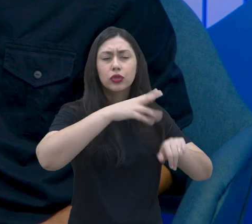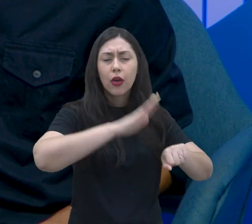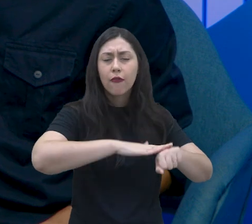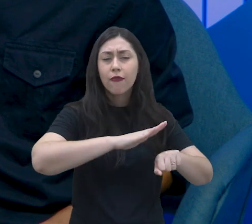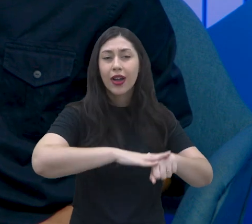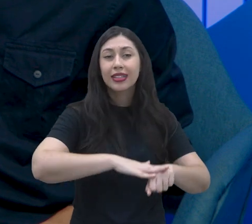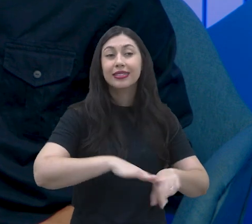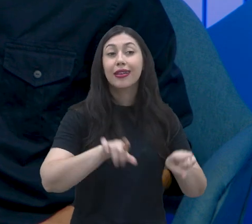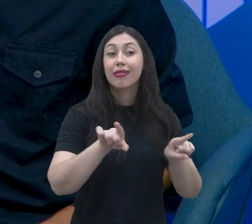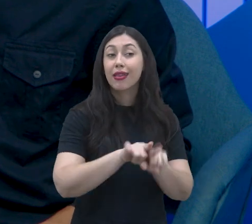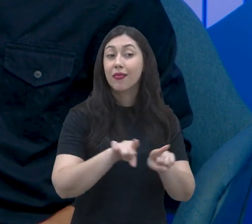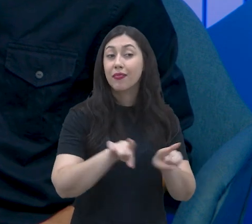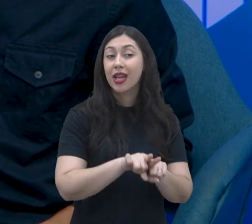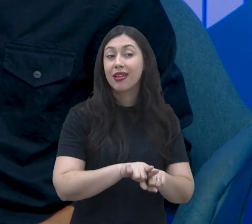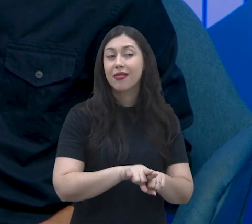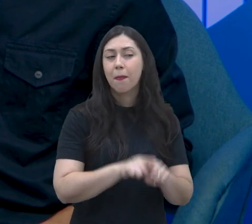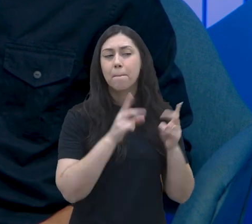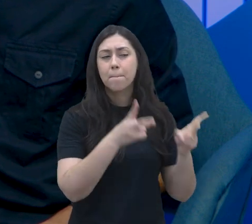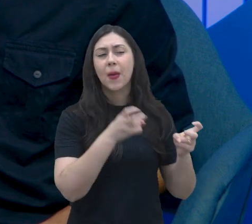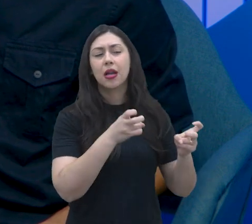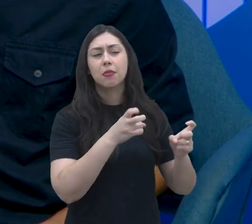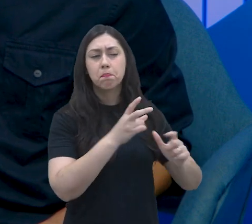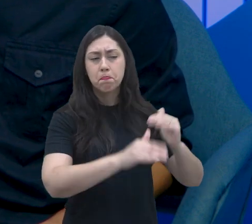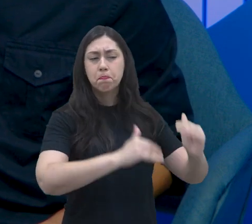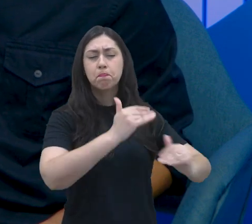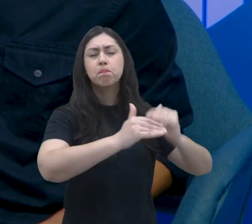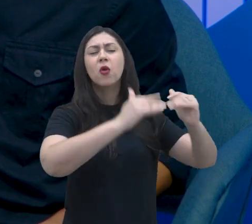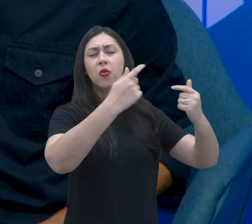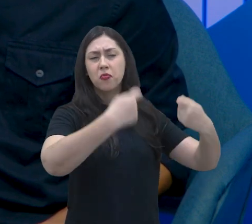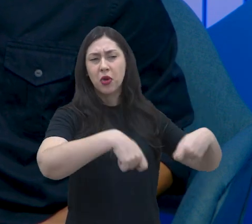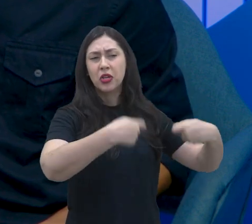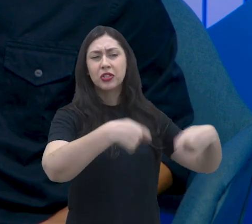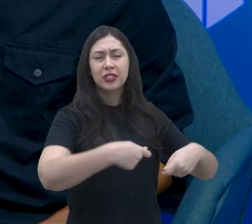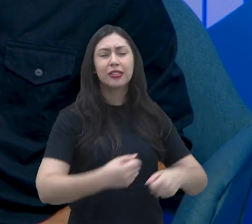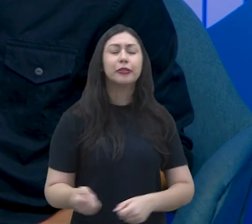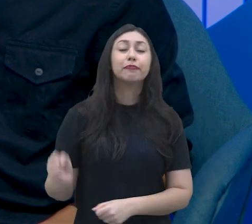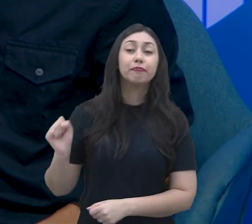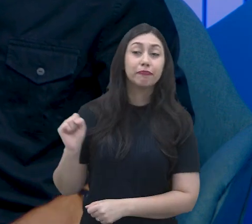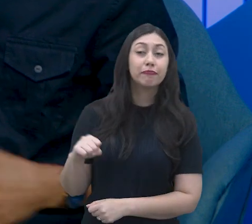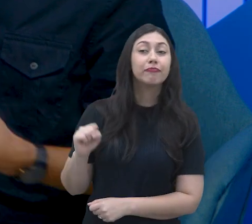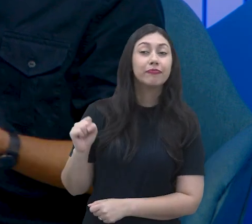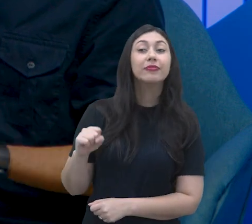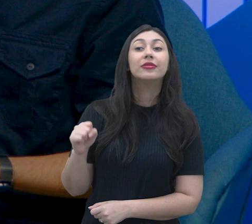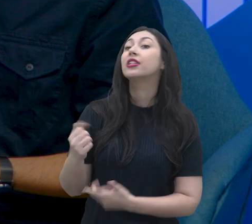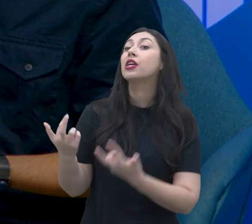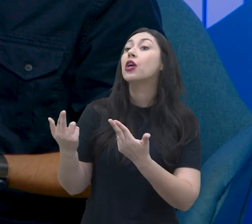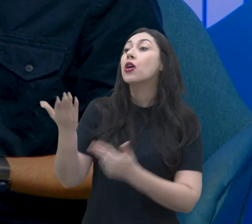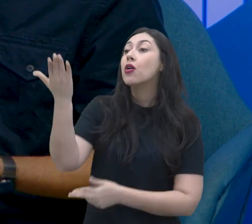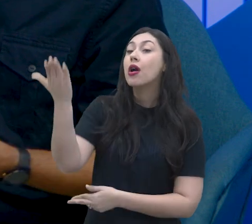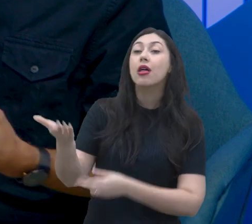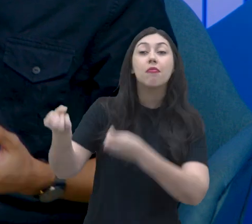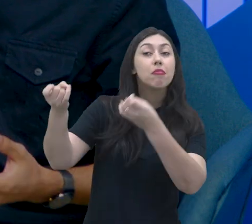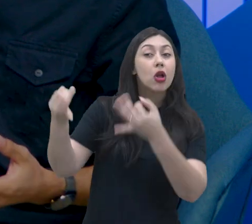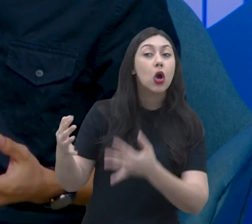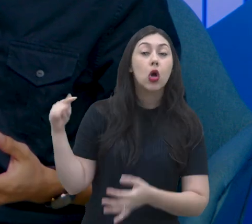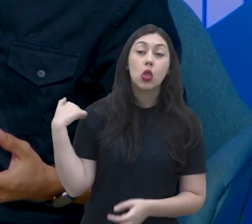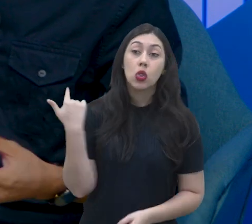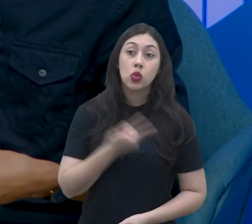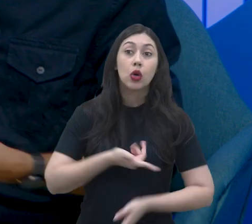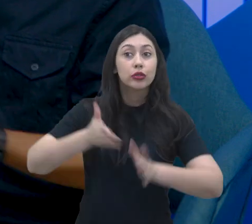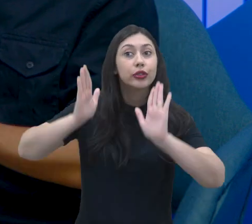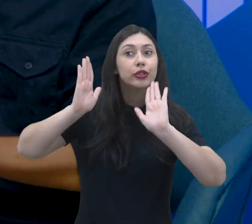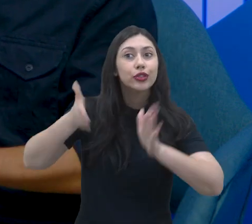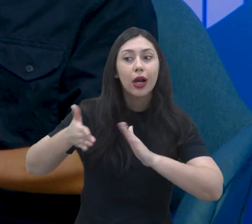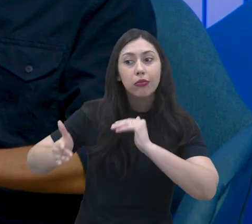né, oferece, mas também o que pode ser melhorado, porque tudo pode passar por um processo de melhoria, né? Exatamente, Marvin. É como a doutora falou, estamos